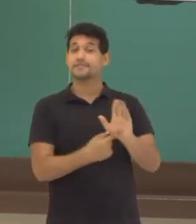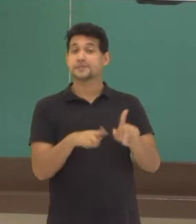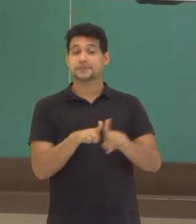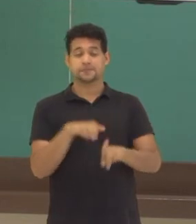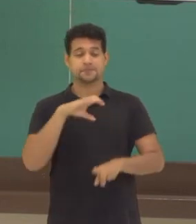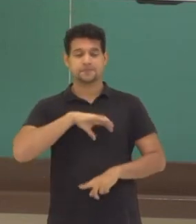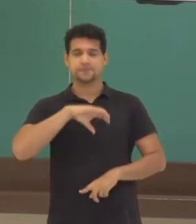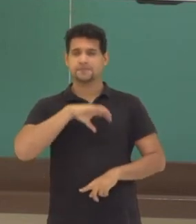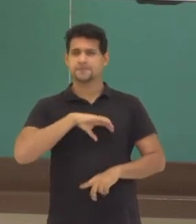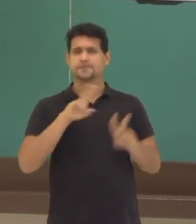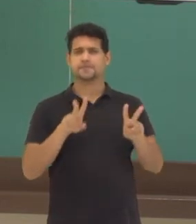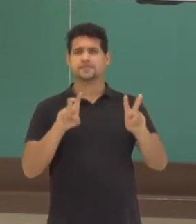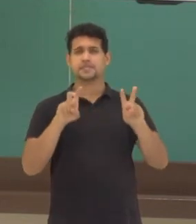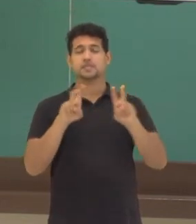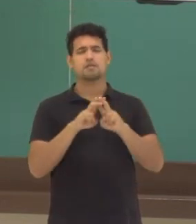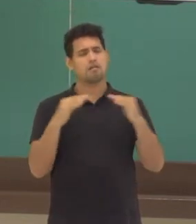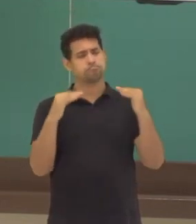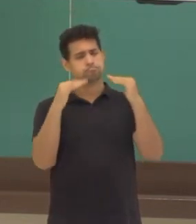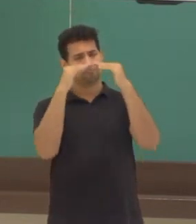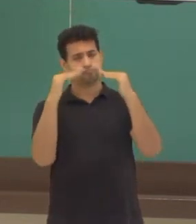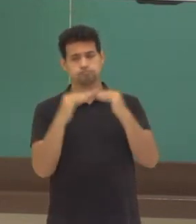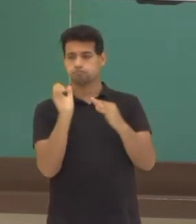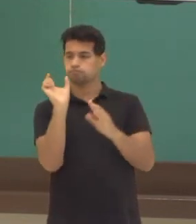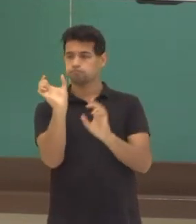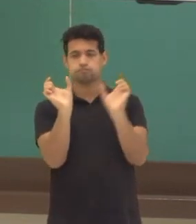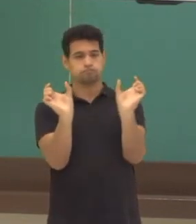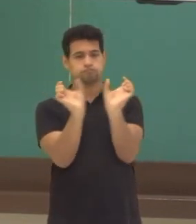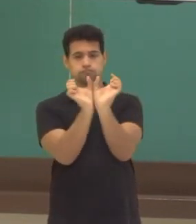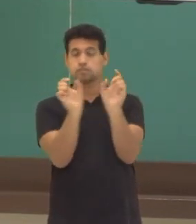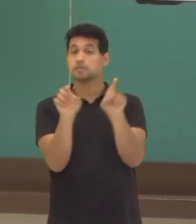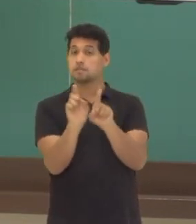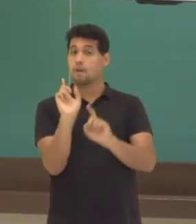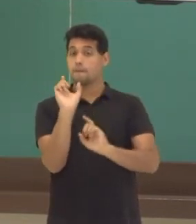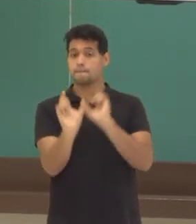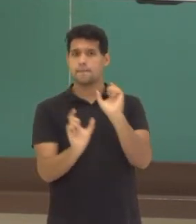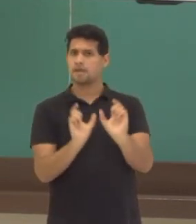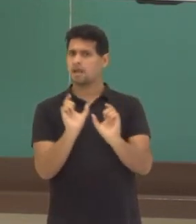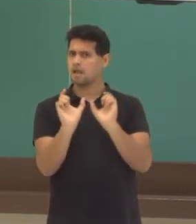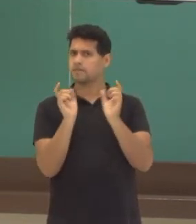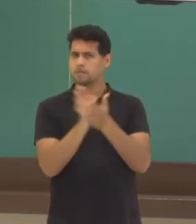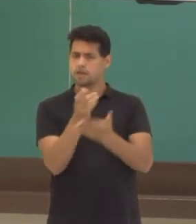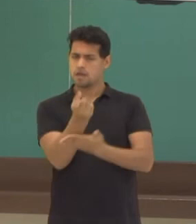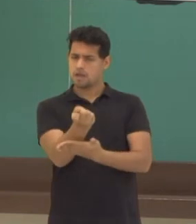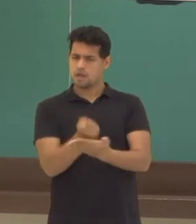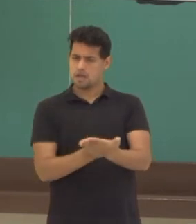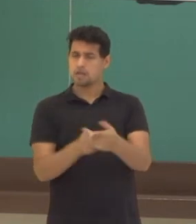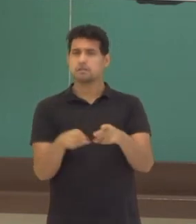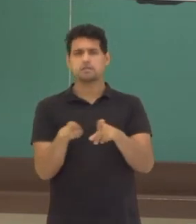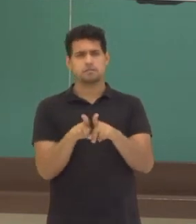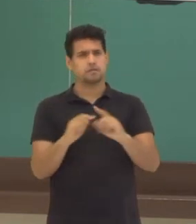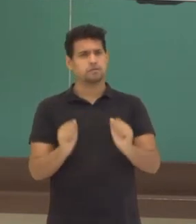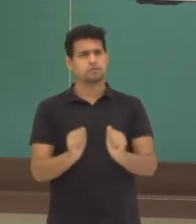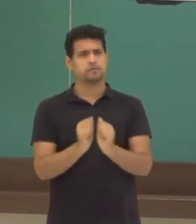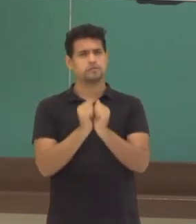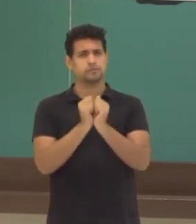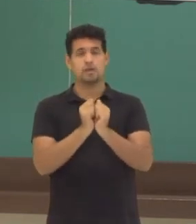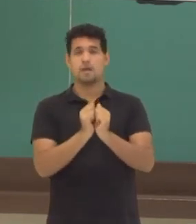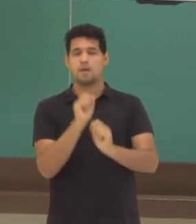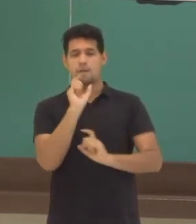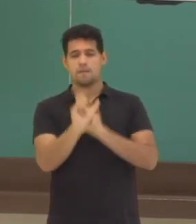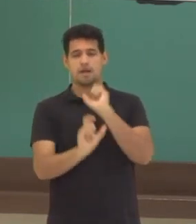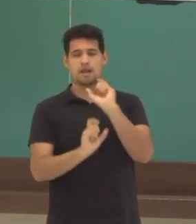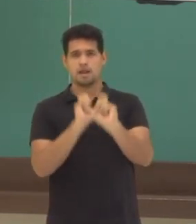língua portuguesa, em relação à concordância, em relação às palavras serem escritas, né, dentro das